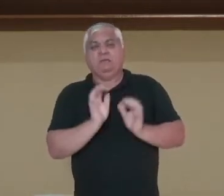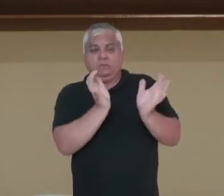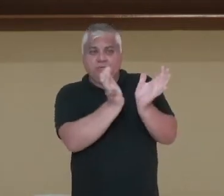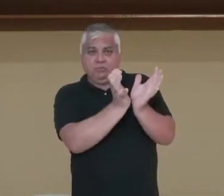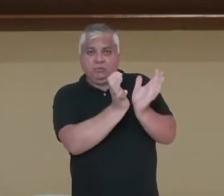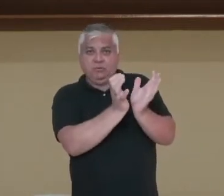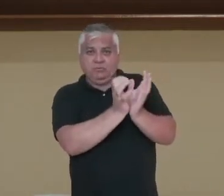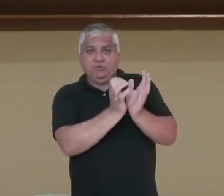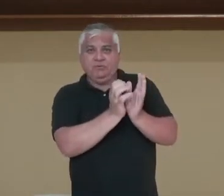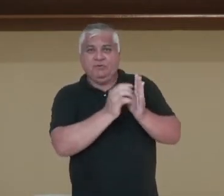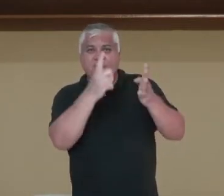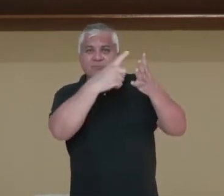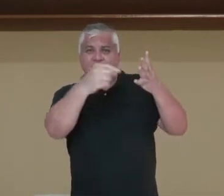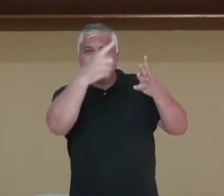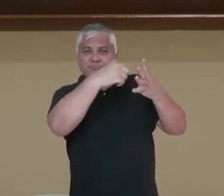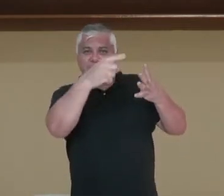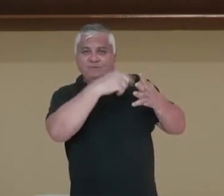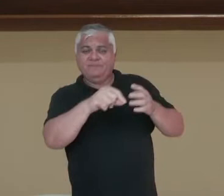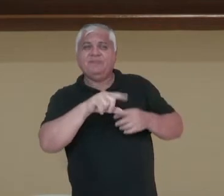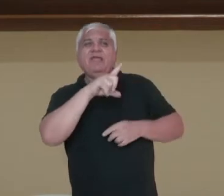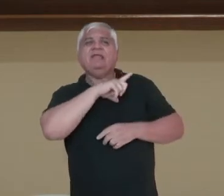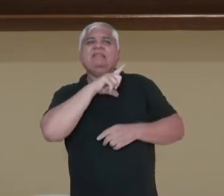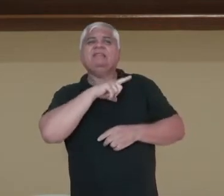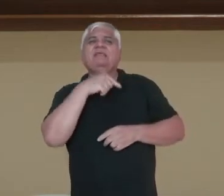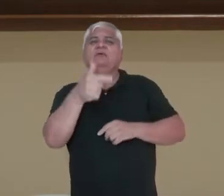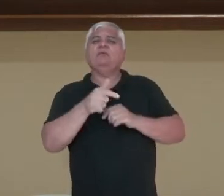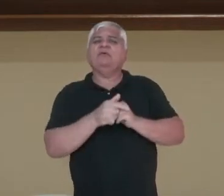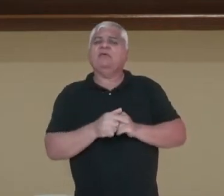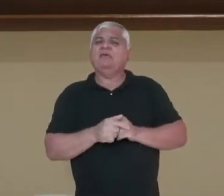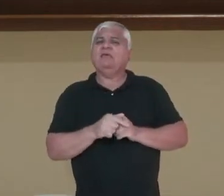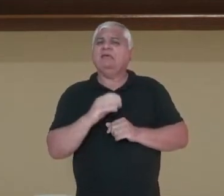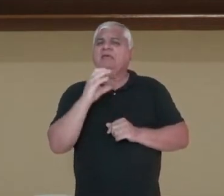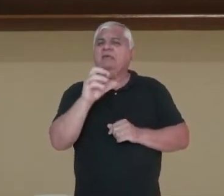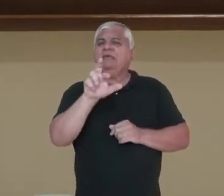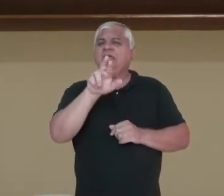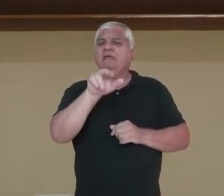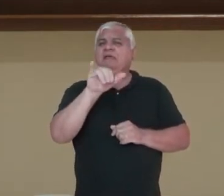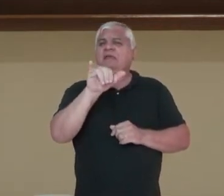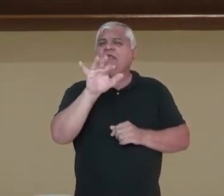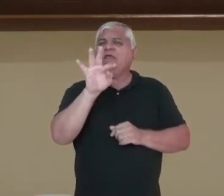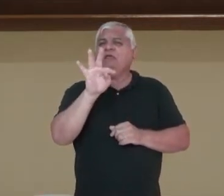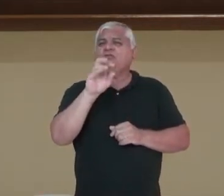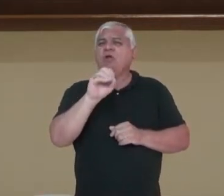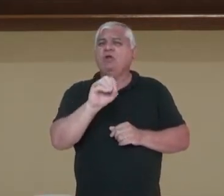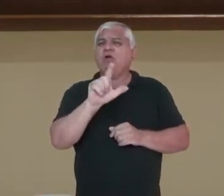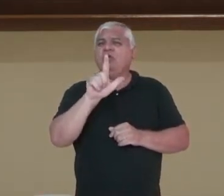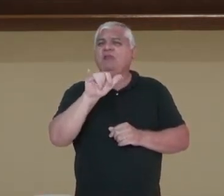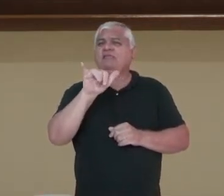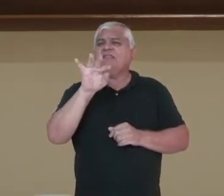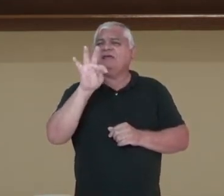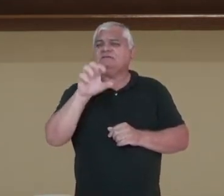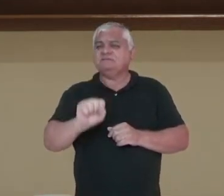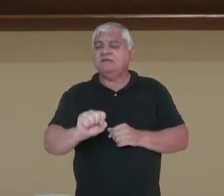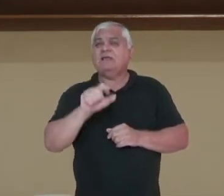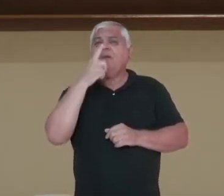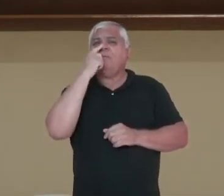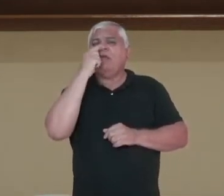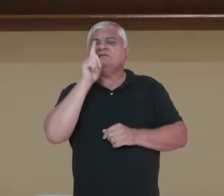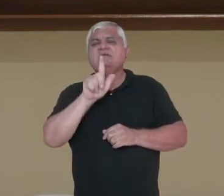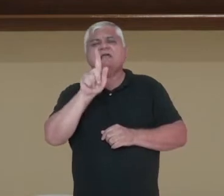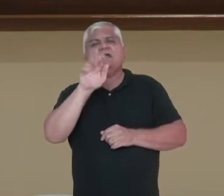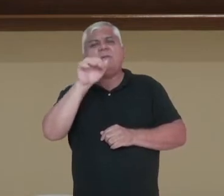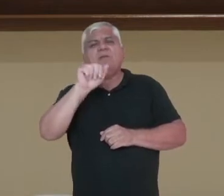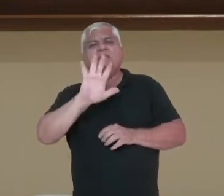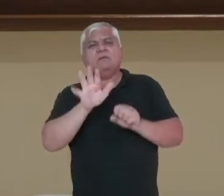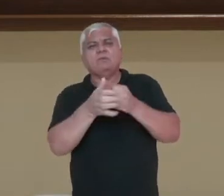de uma palavra chamada criptógamas. Criptógamas significa gameta escondido. A gente